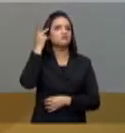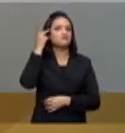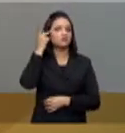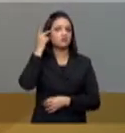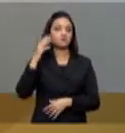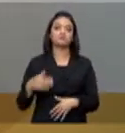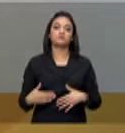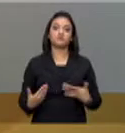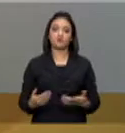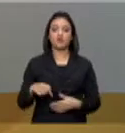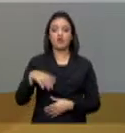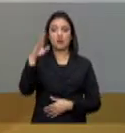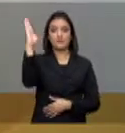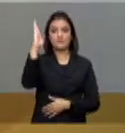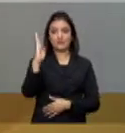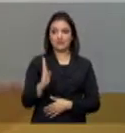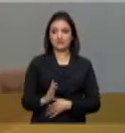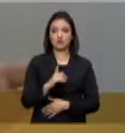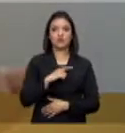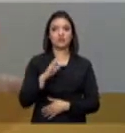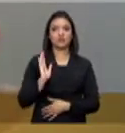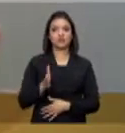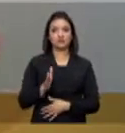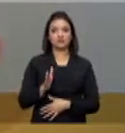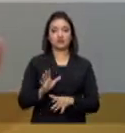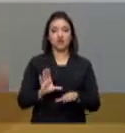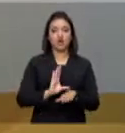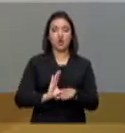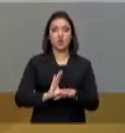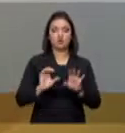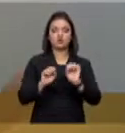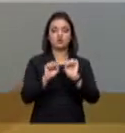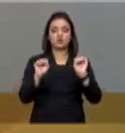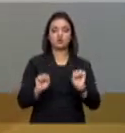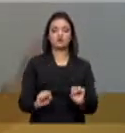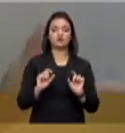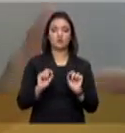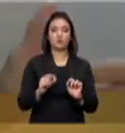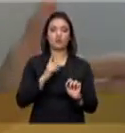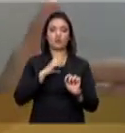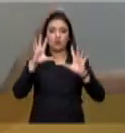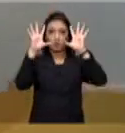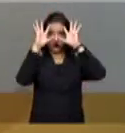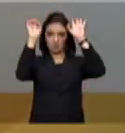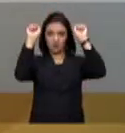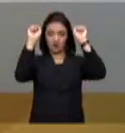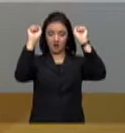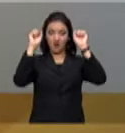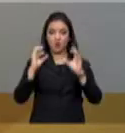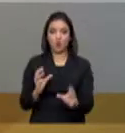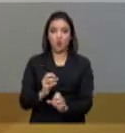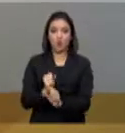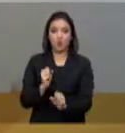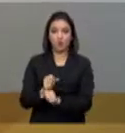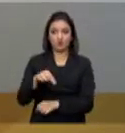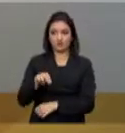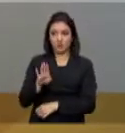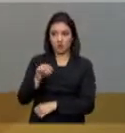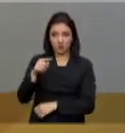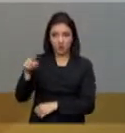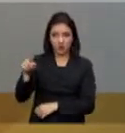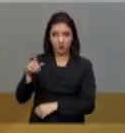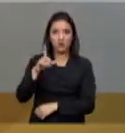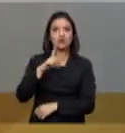nós temos no sistema constitucional um Tribunal de Contas da União, para o qual há um Ministério Público especial que